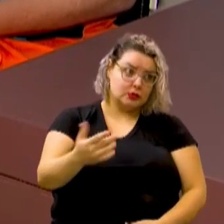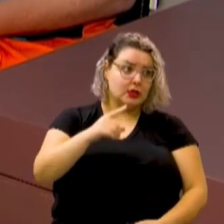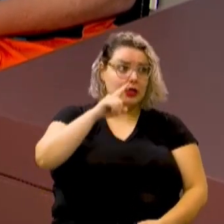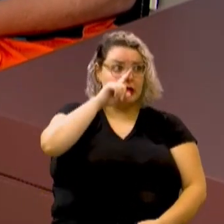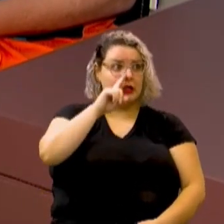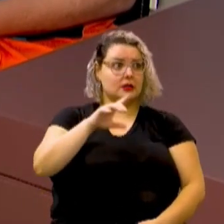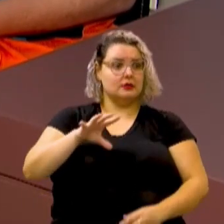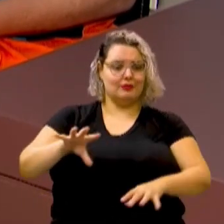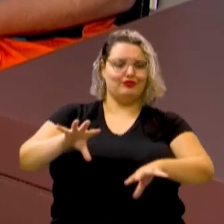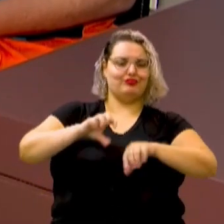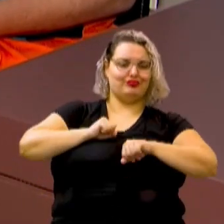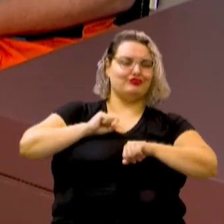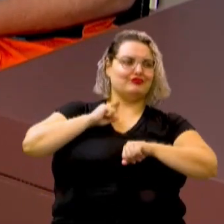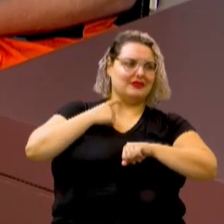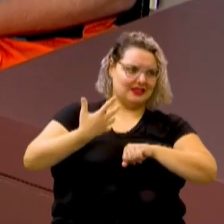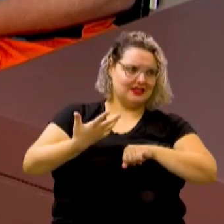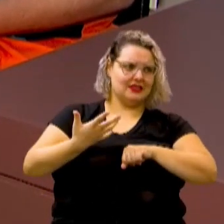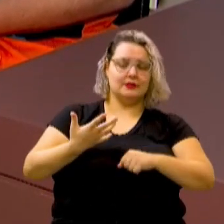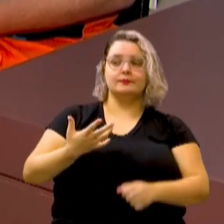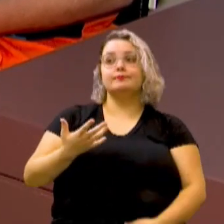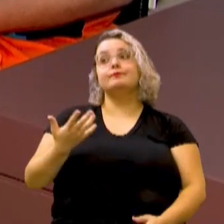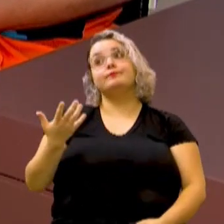né, de se contaminar?